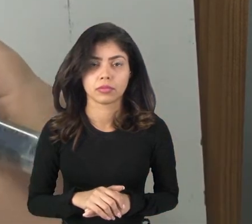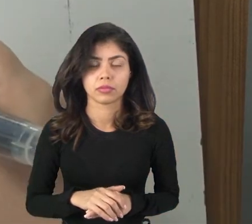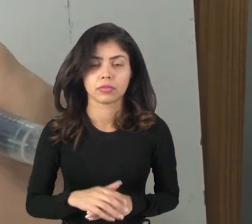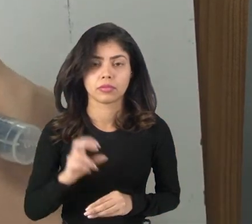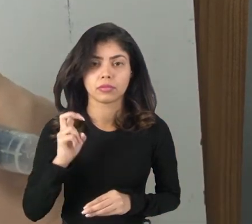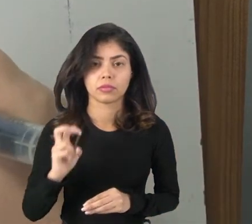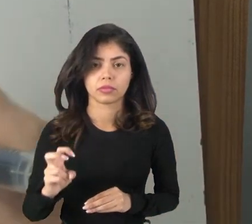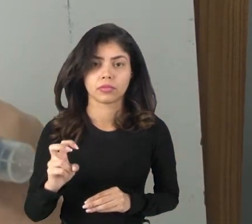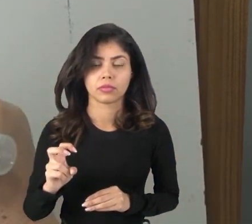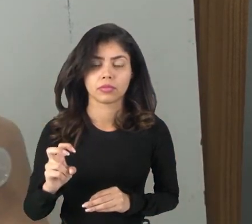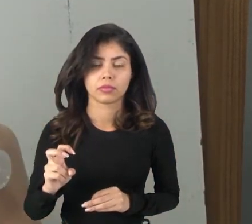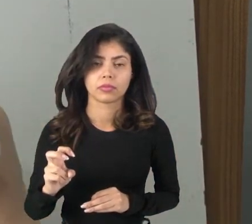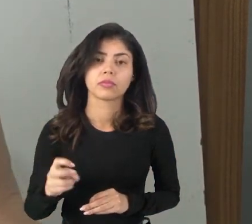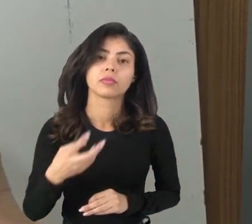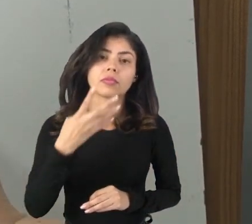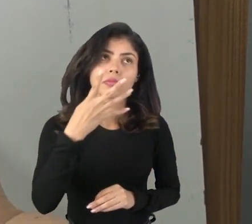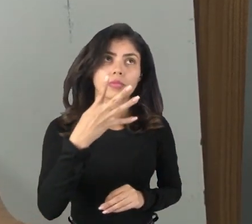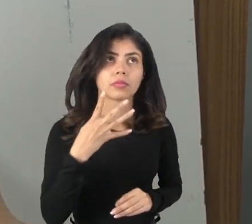Vai ficar